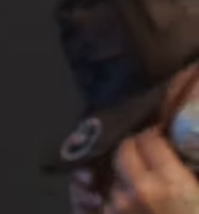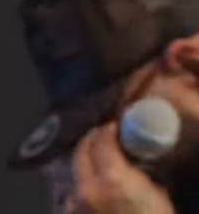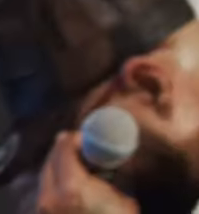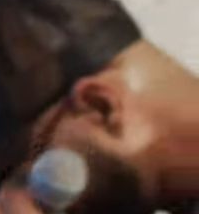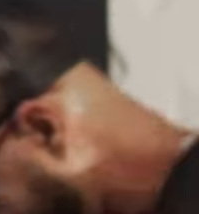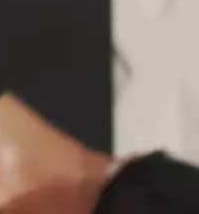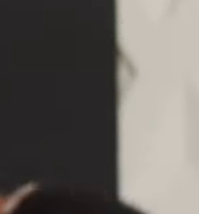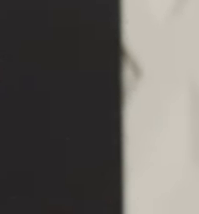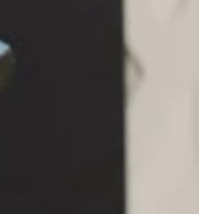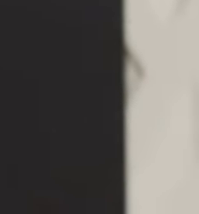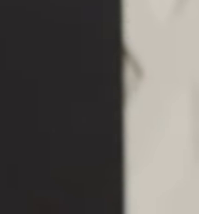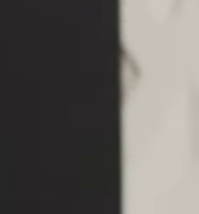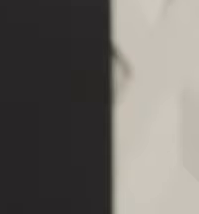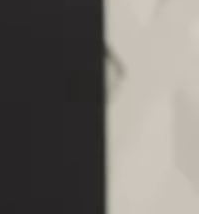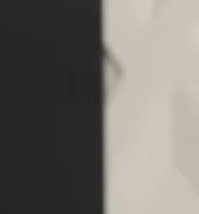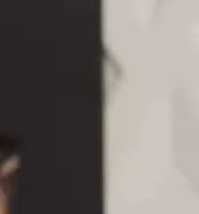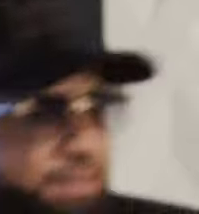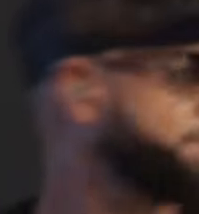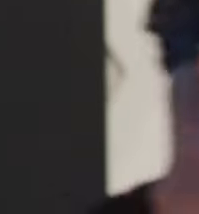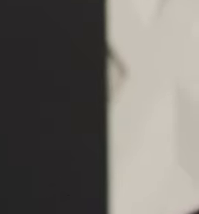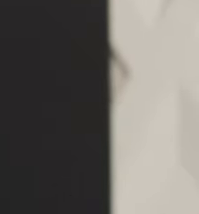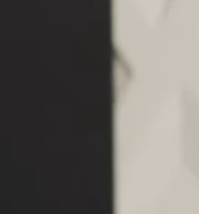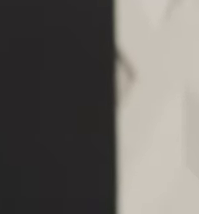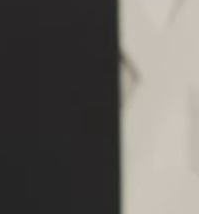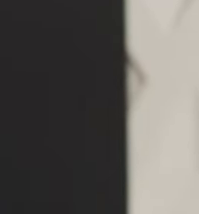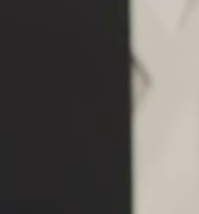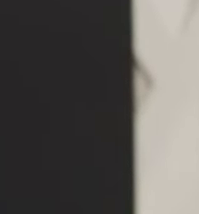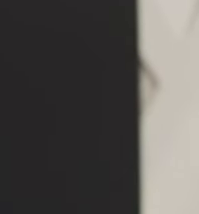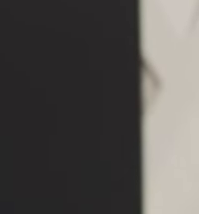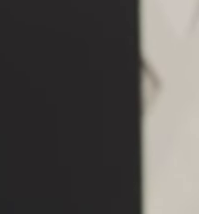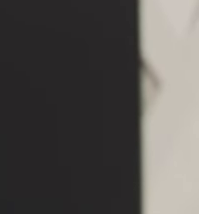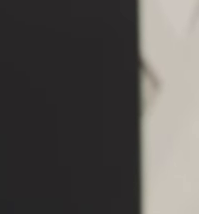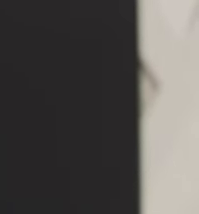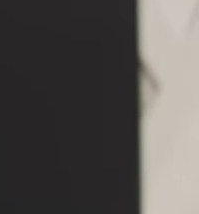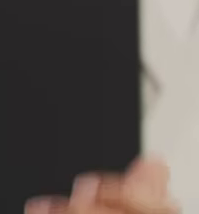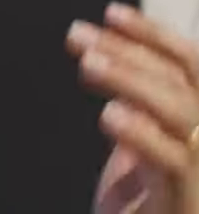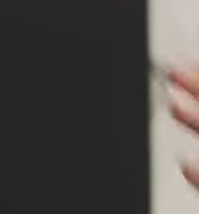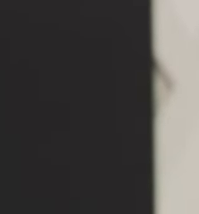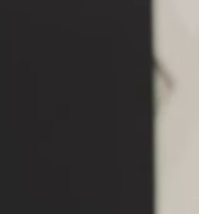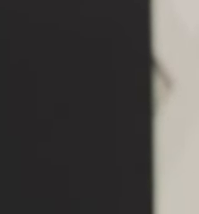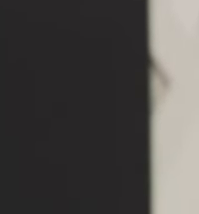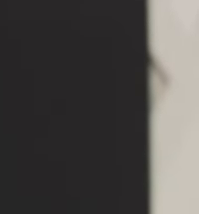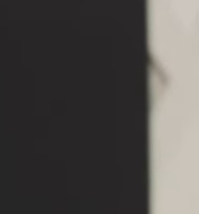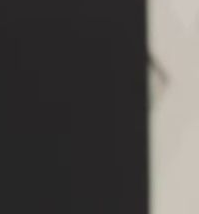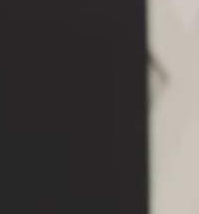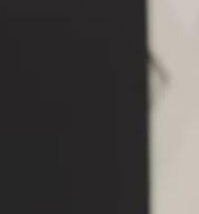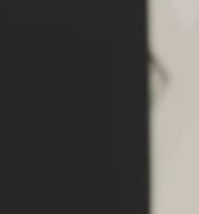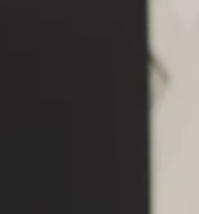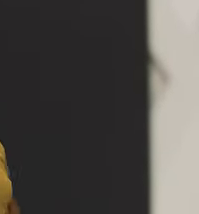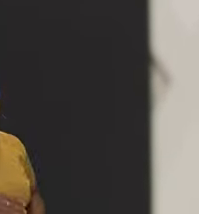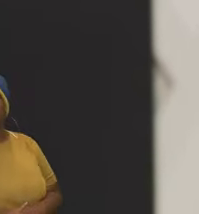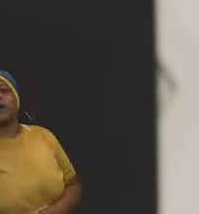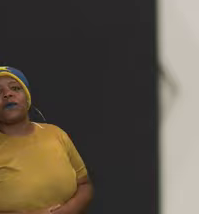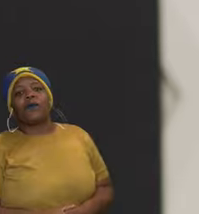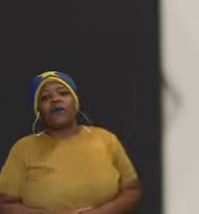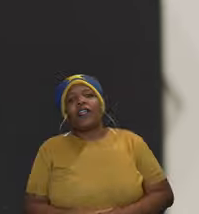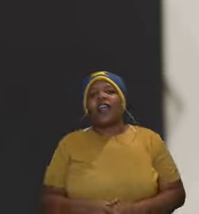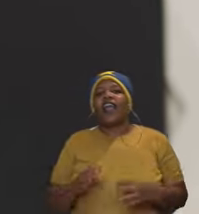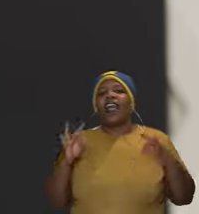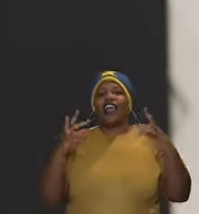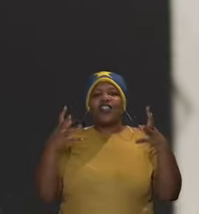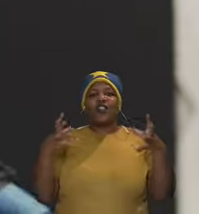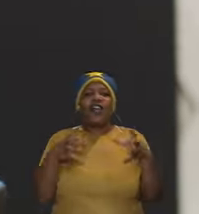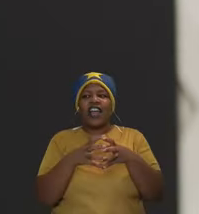é uma novidade. E eu tô muito feliz, e eu sei também que o Duque tá muito feliz, o Lerim, toda a produção, toda a equipe,